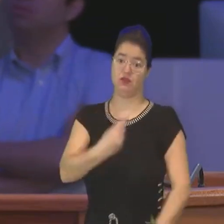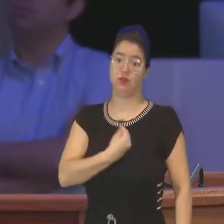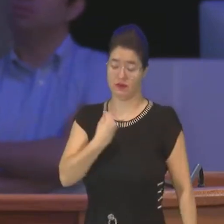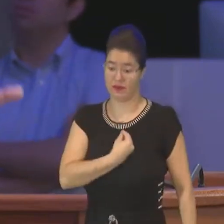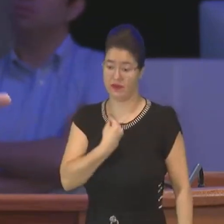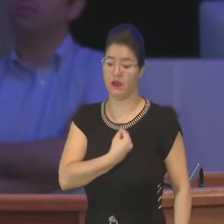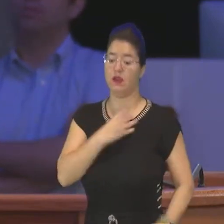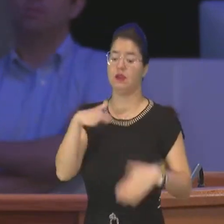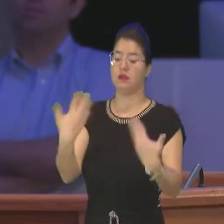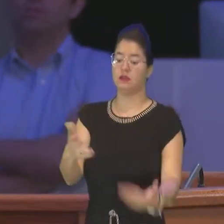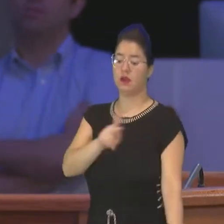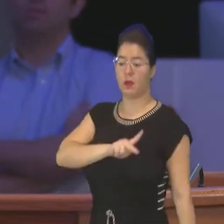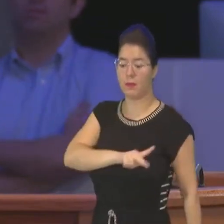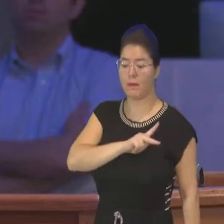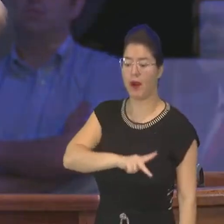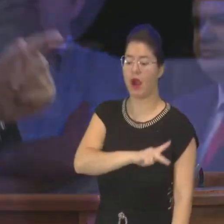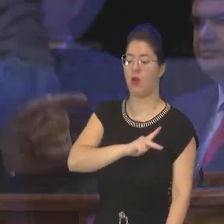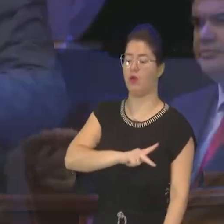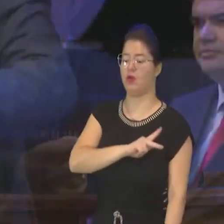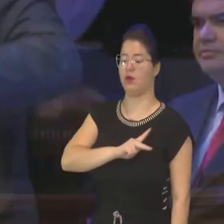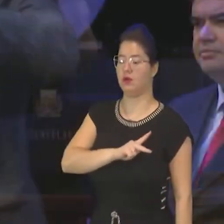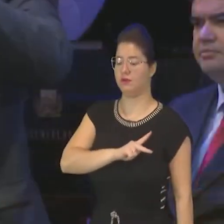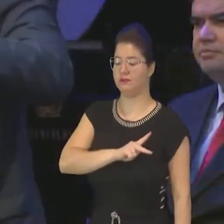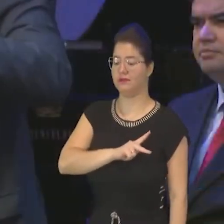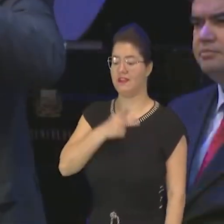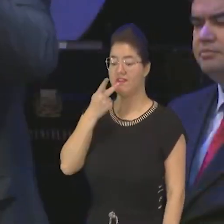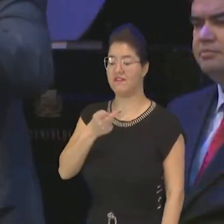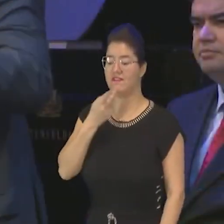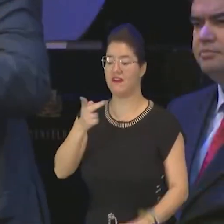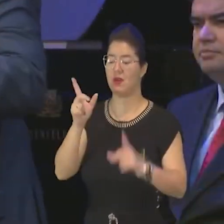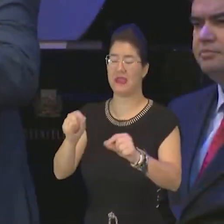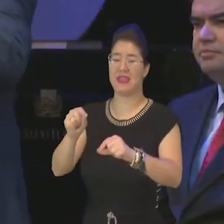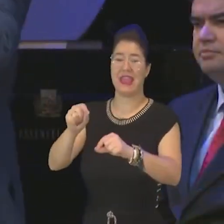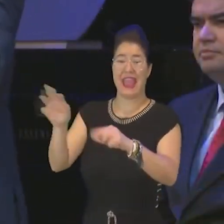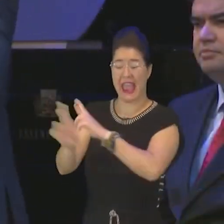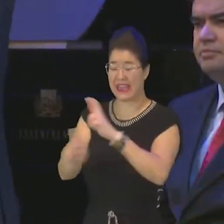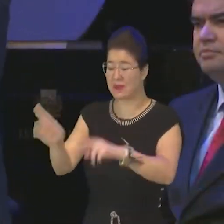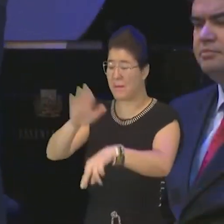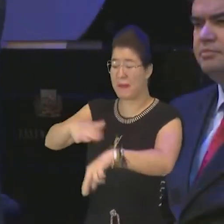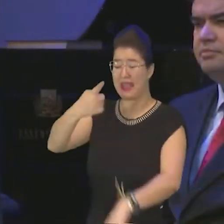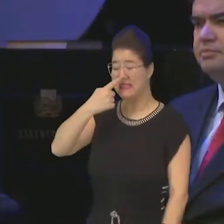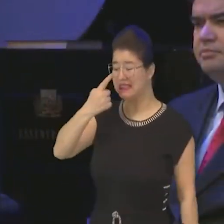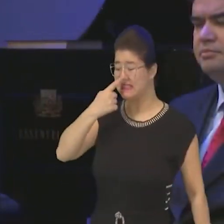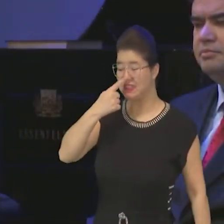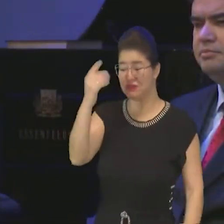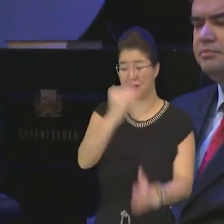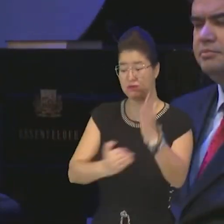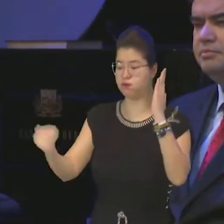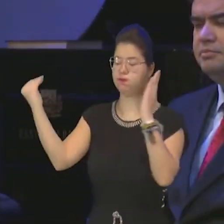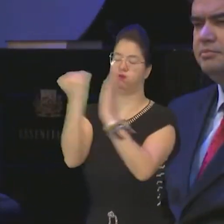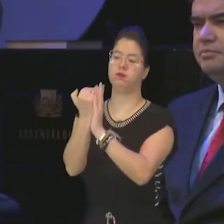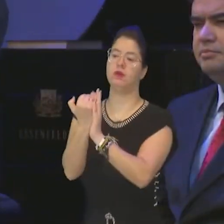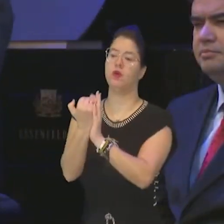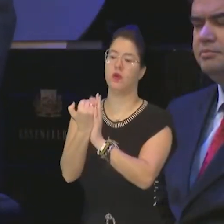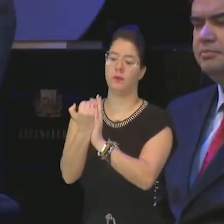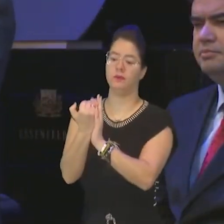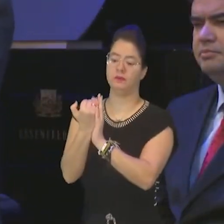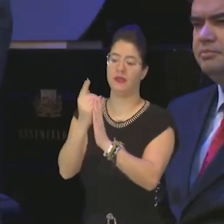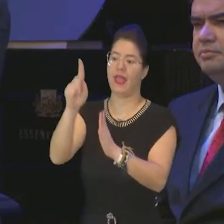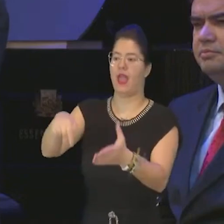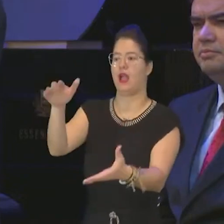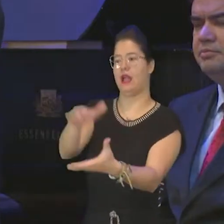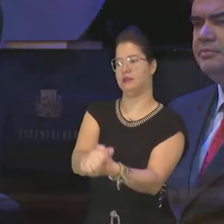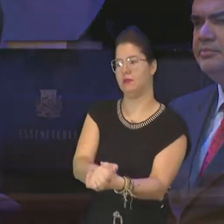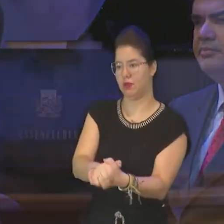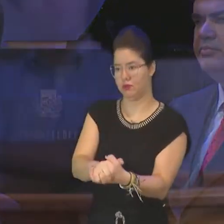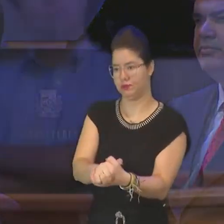E ele então começa com aquela que é a mais íntima de todas as nossas relações, que é o